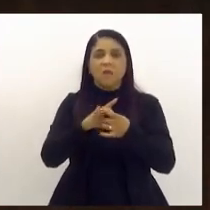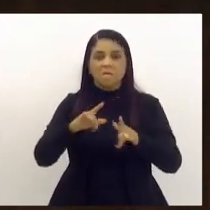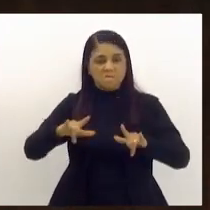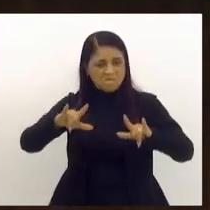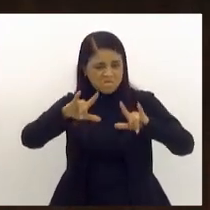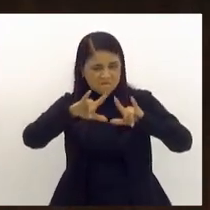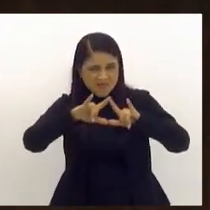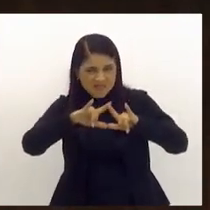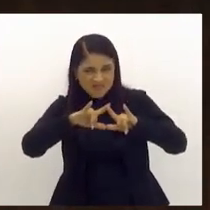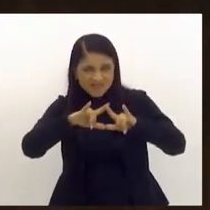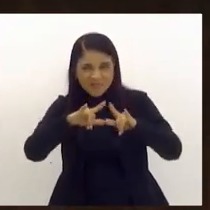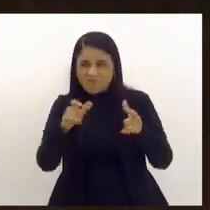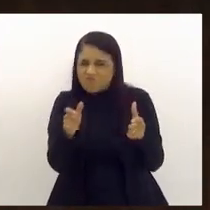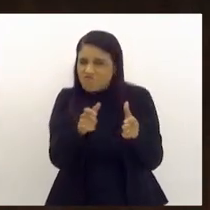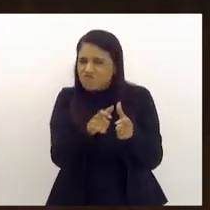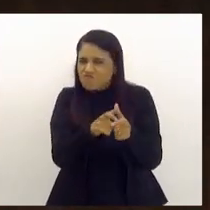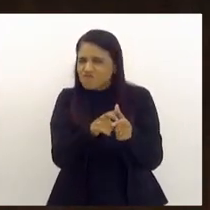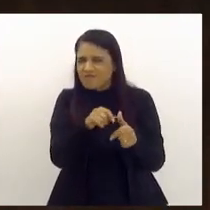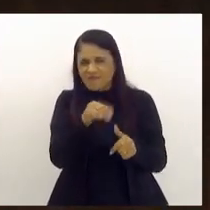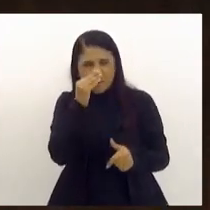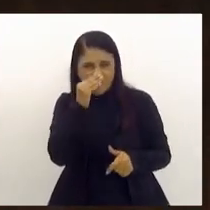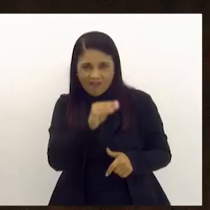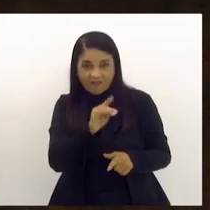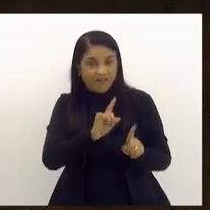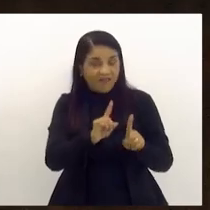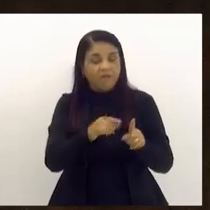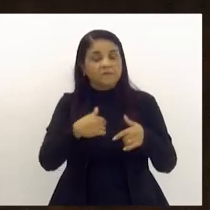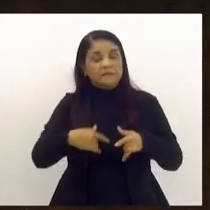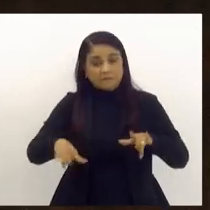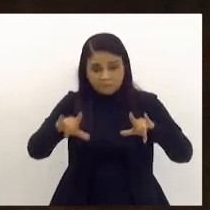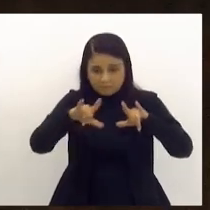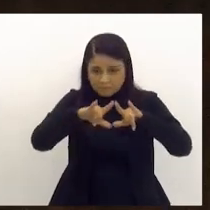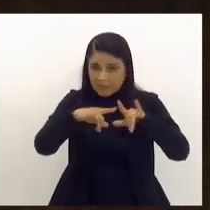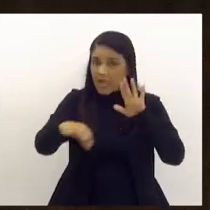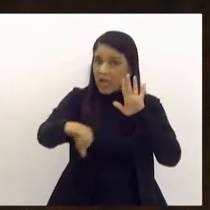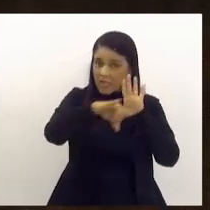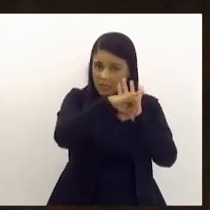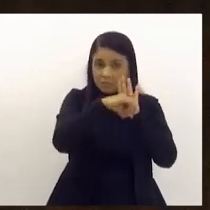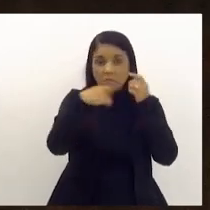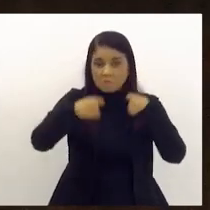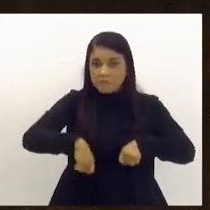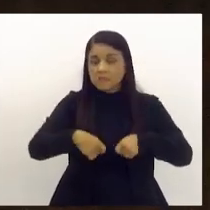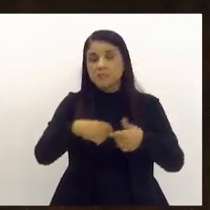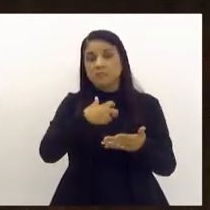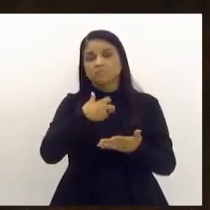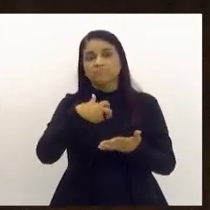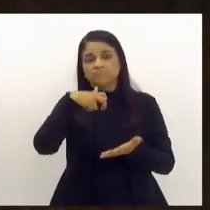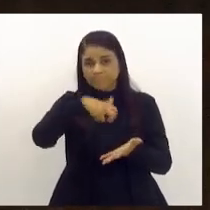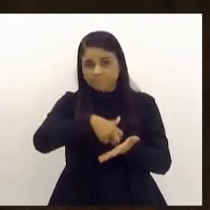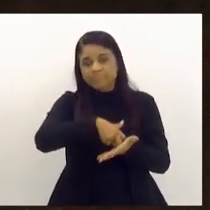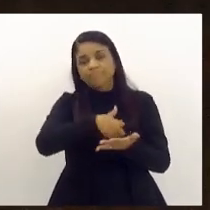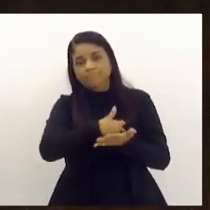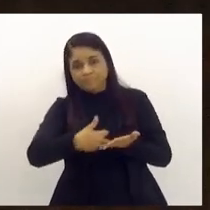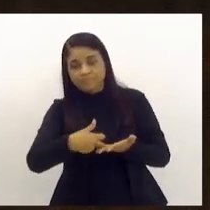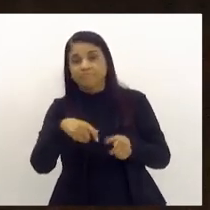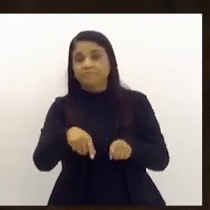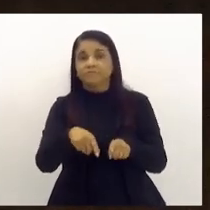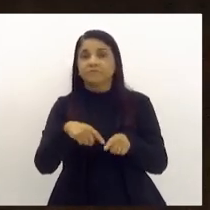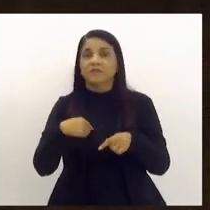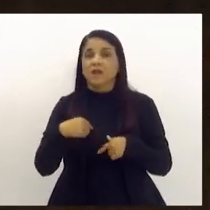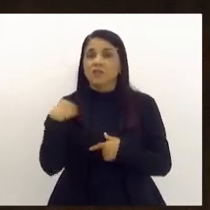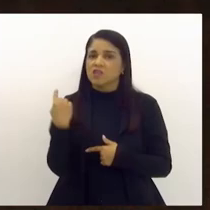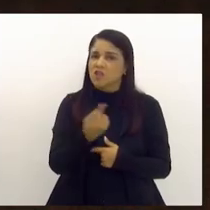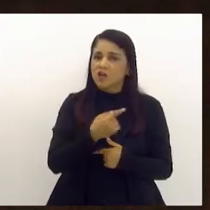como um mal menor. Milícia é crime e tem que ser tratada como tal. Então, fica aqui, senhor presidente, inclusive, a